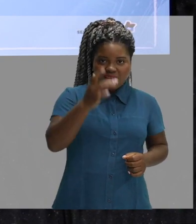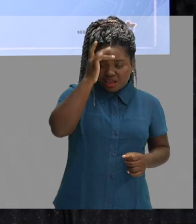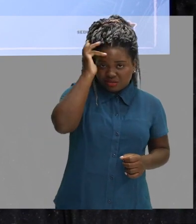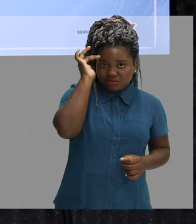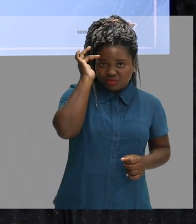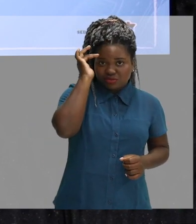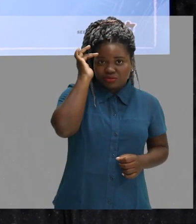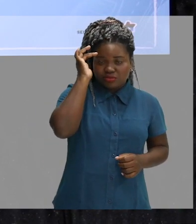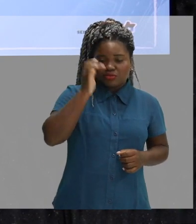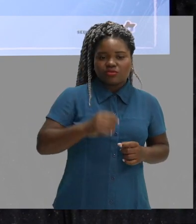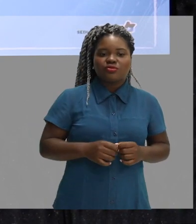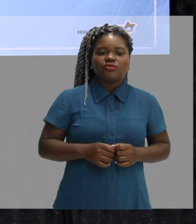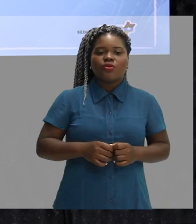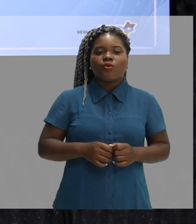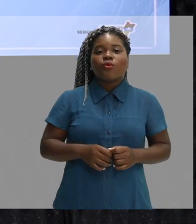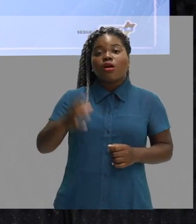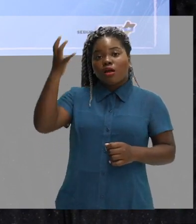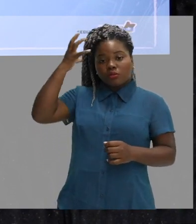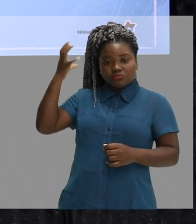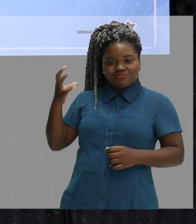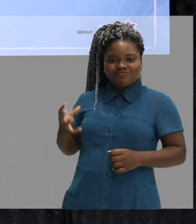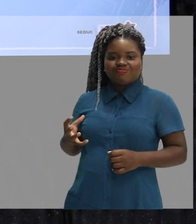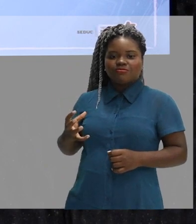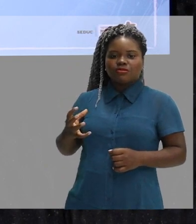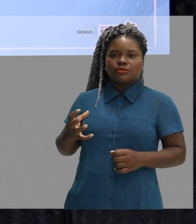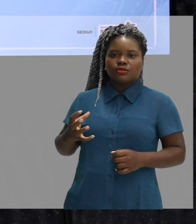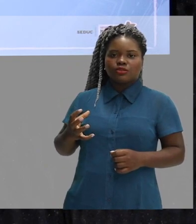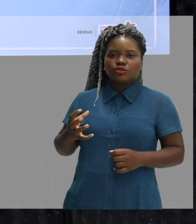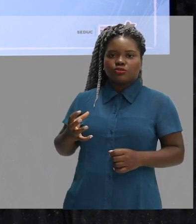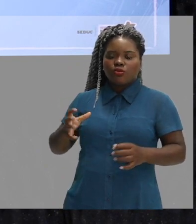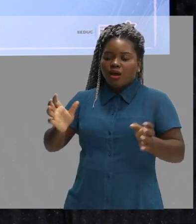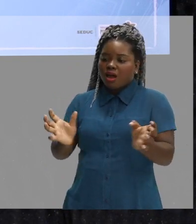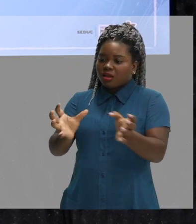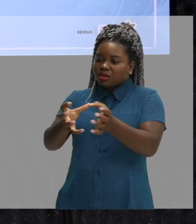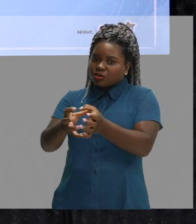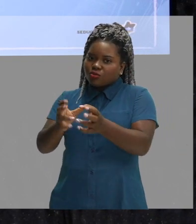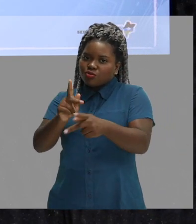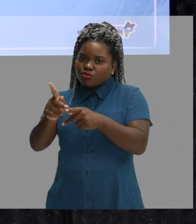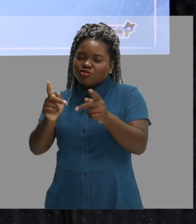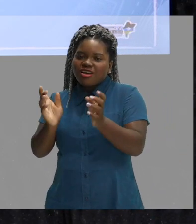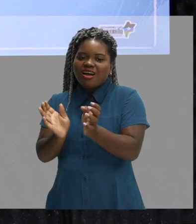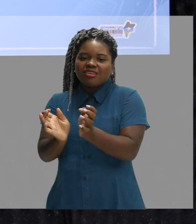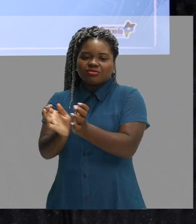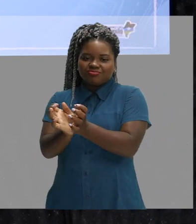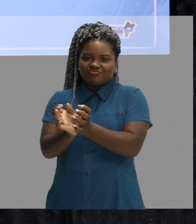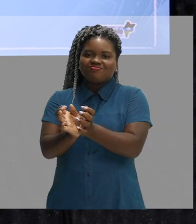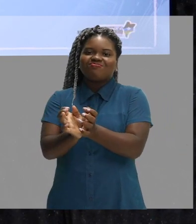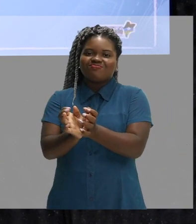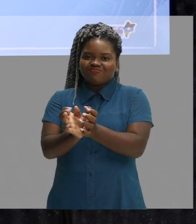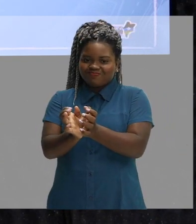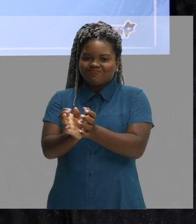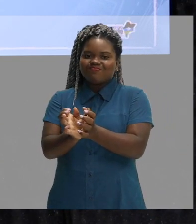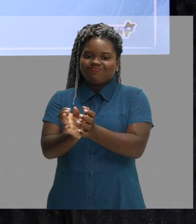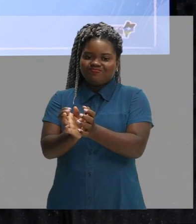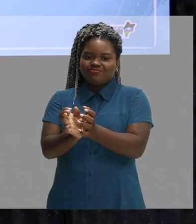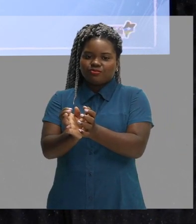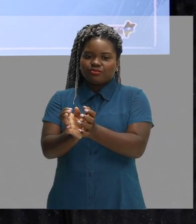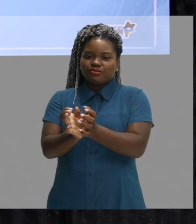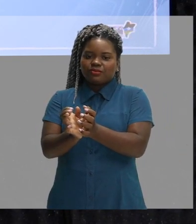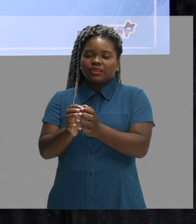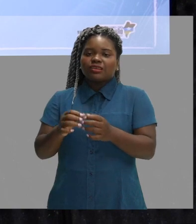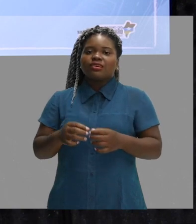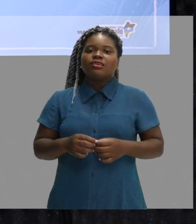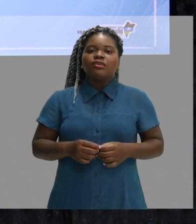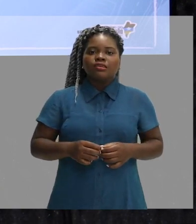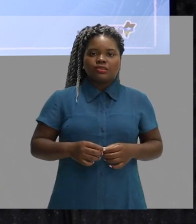associação, de concordância. Ou seja, para Rousseau, esse contrato social, esse pacto entre os